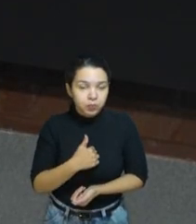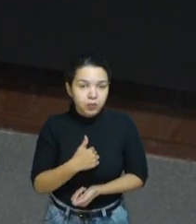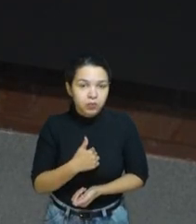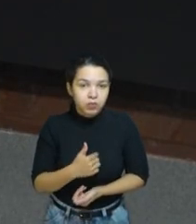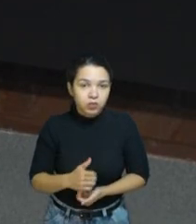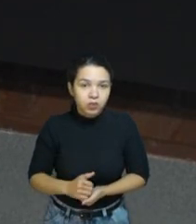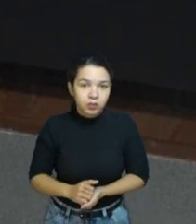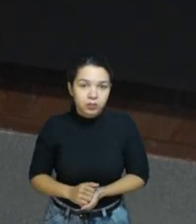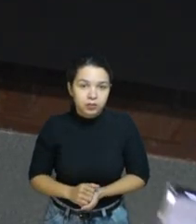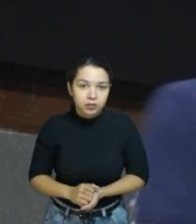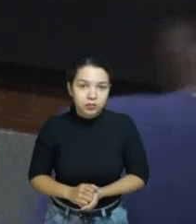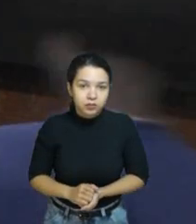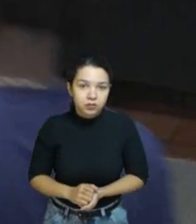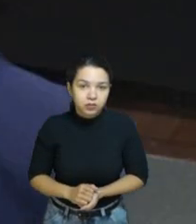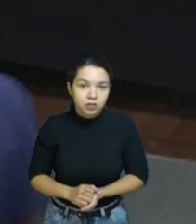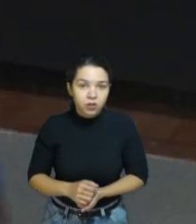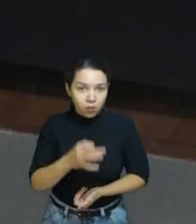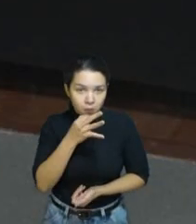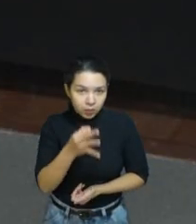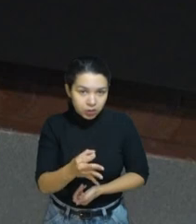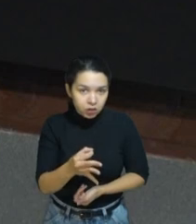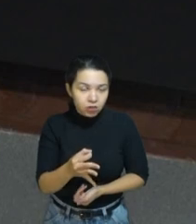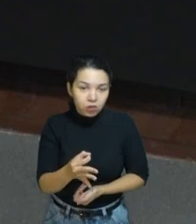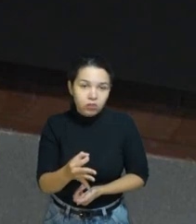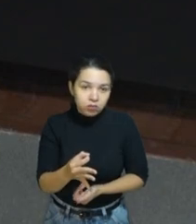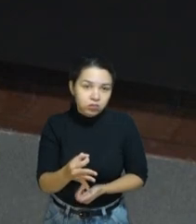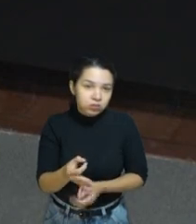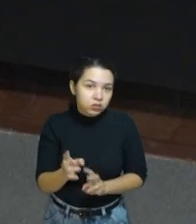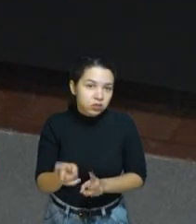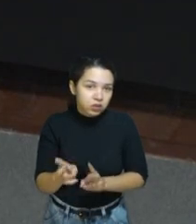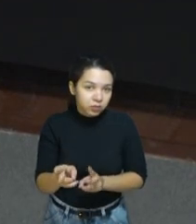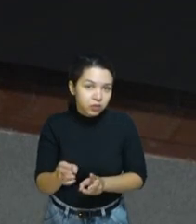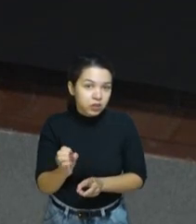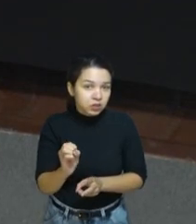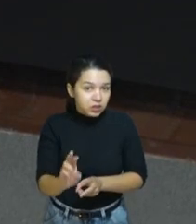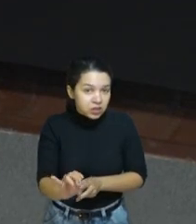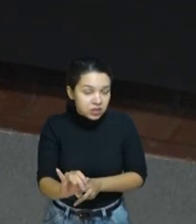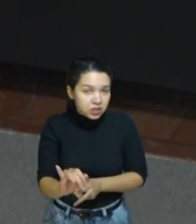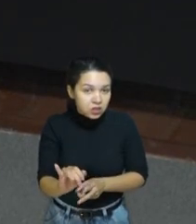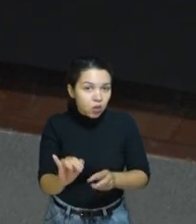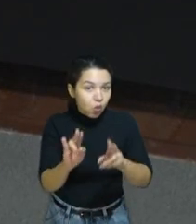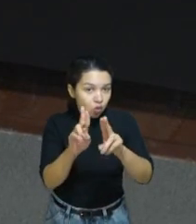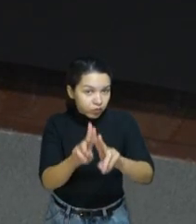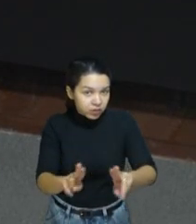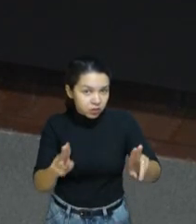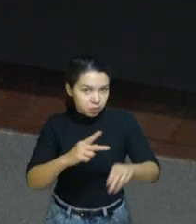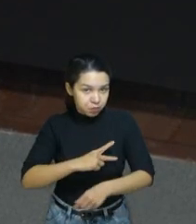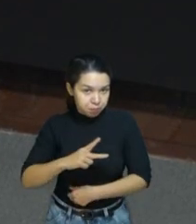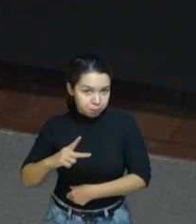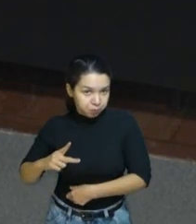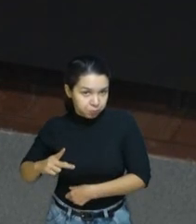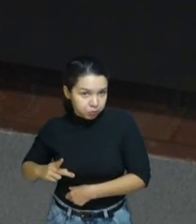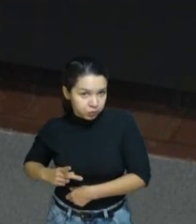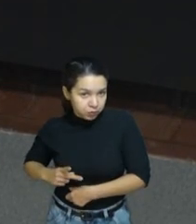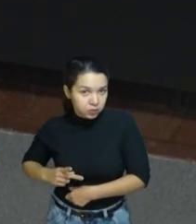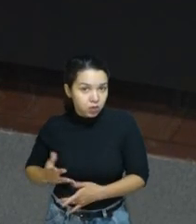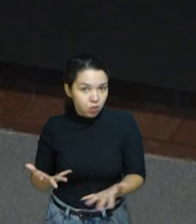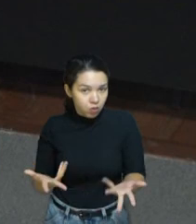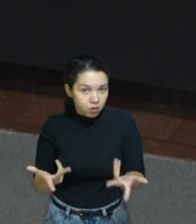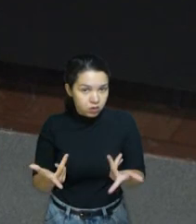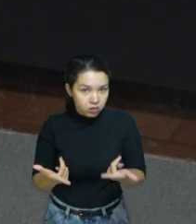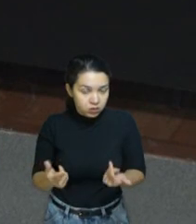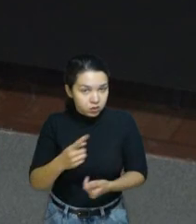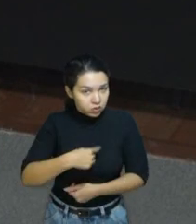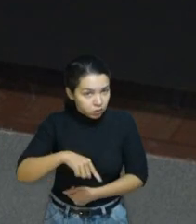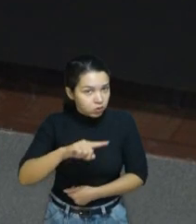né, da mesma opinião, que sem uma universidade pública e de